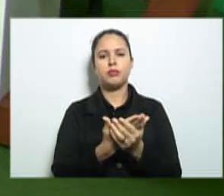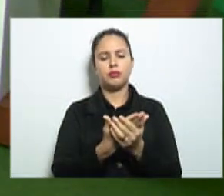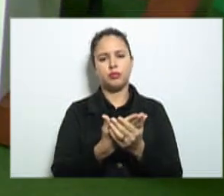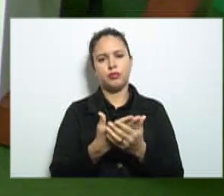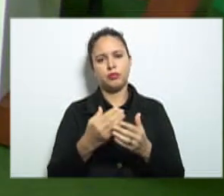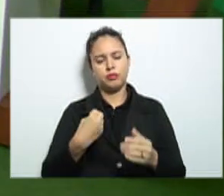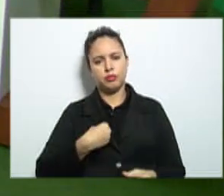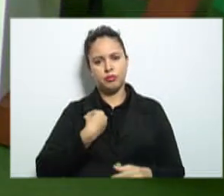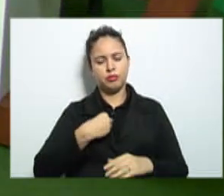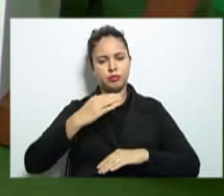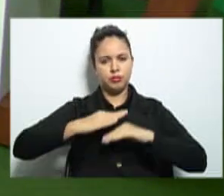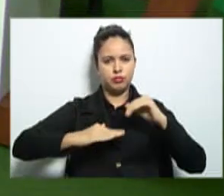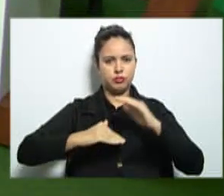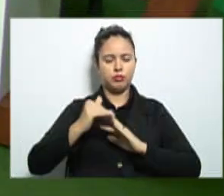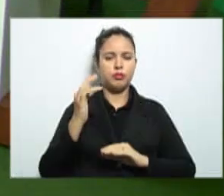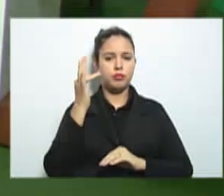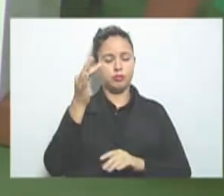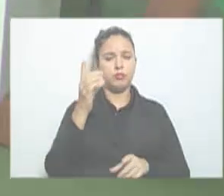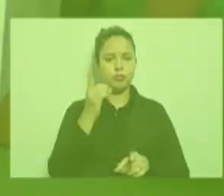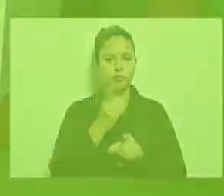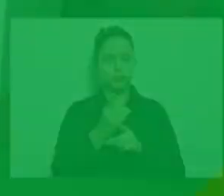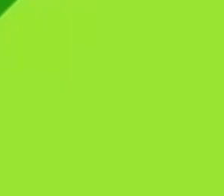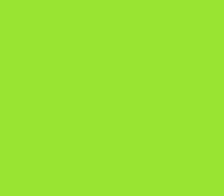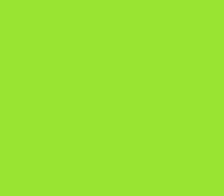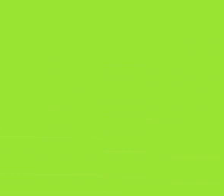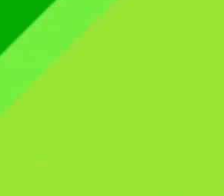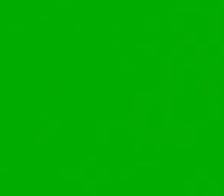conosco. Espero que possamos nos encontrar em breve.